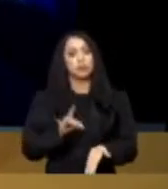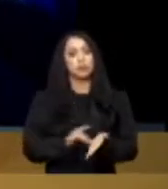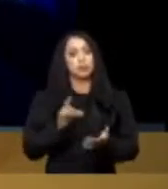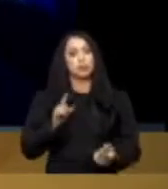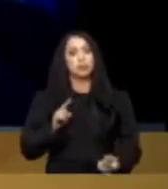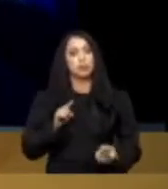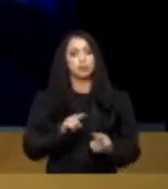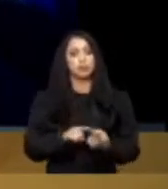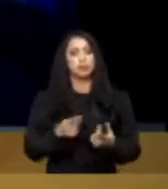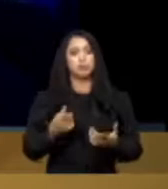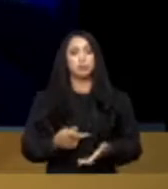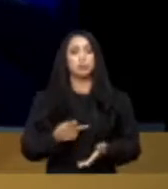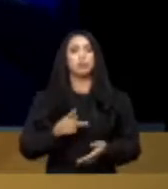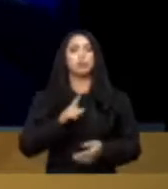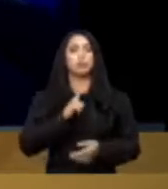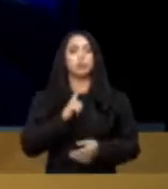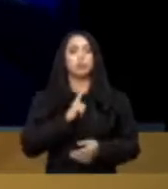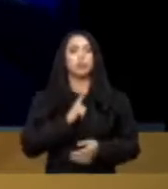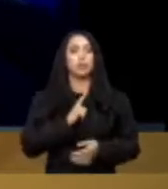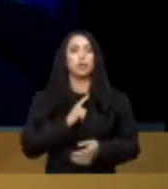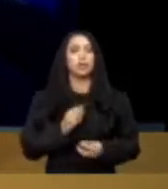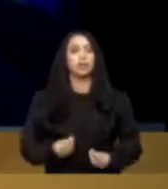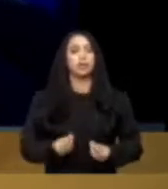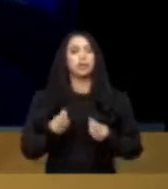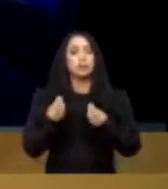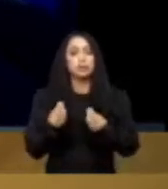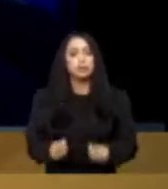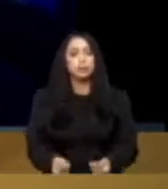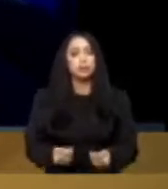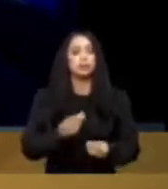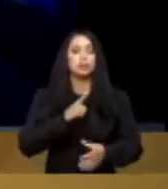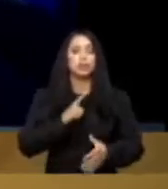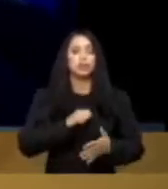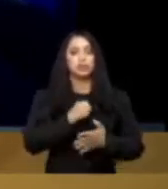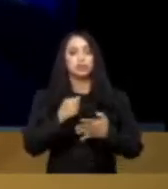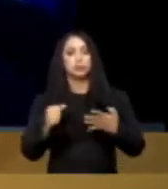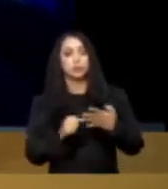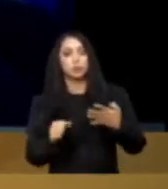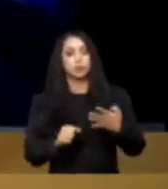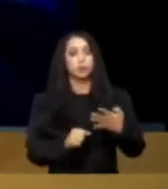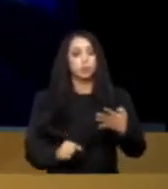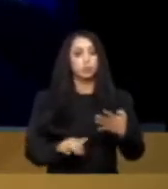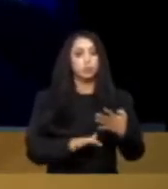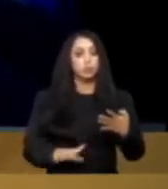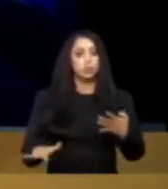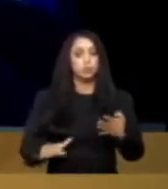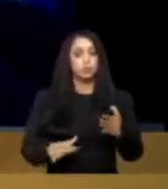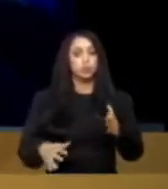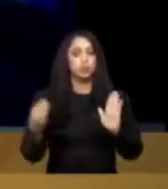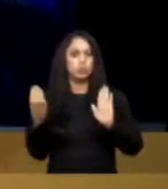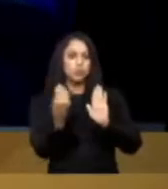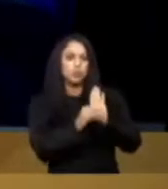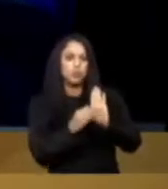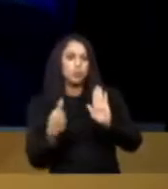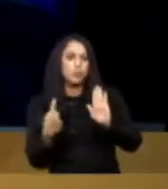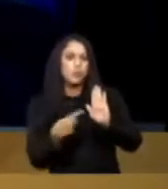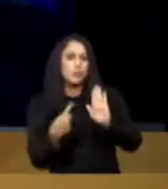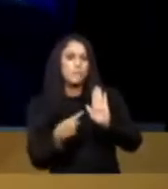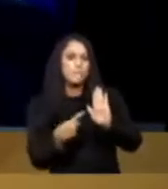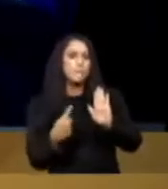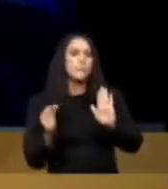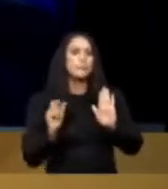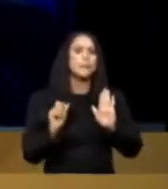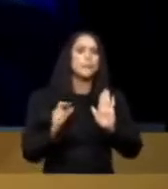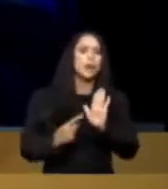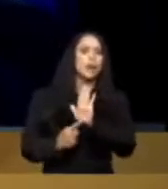seu objeto e para a plena entrega da prestação jurisdicional. O dispositivo questionado